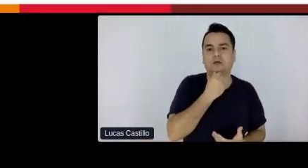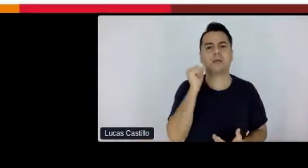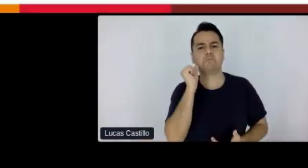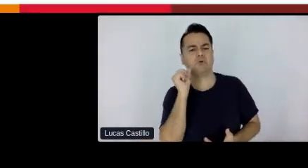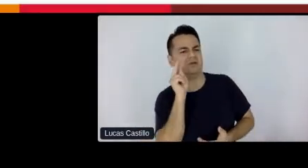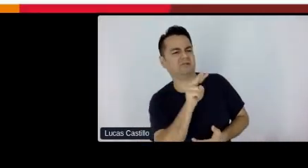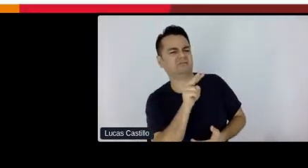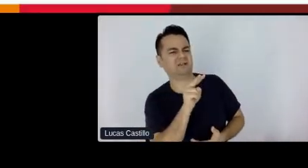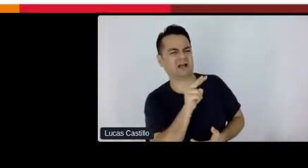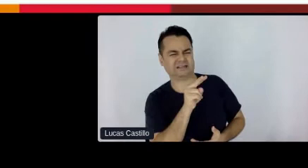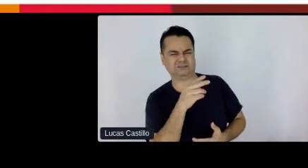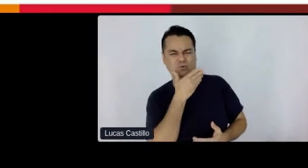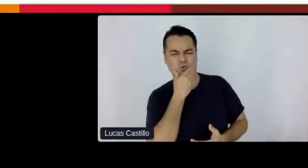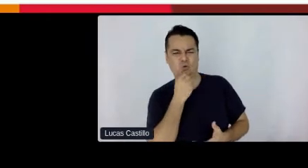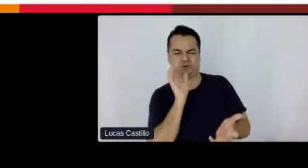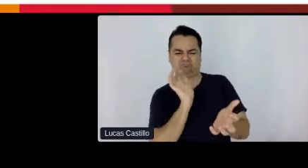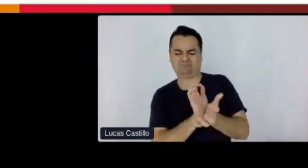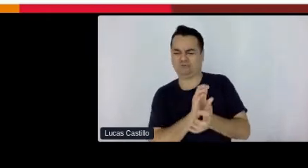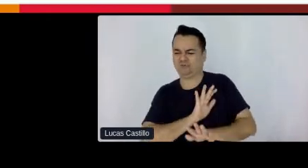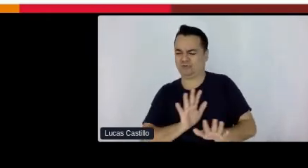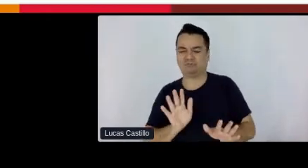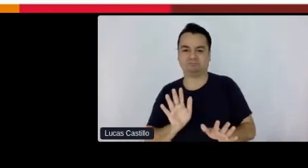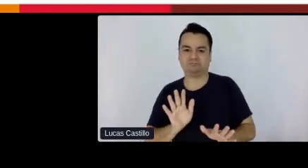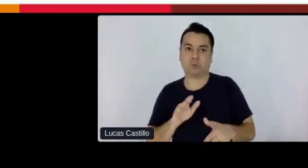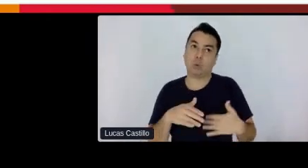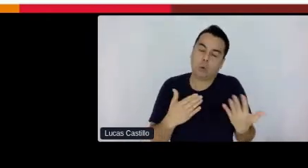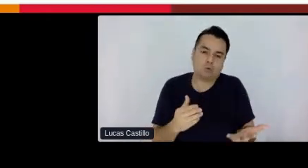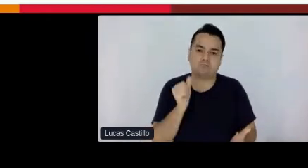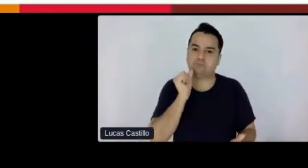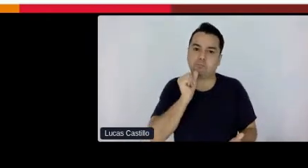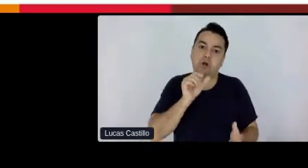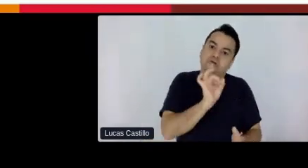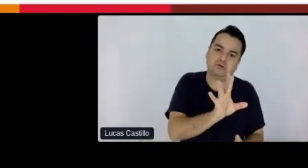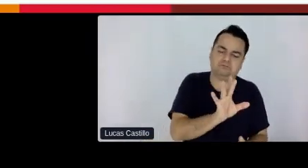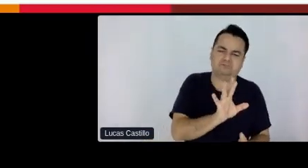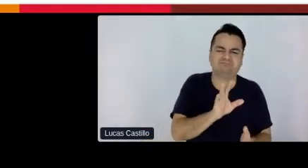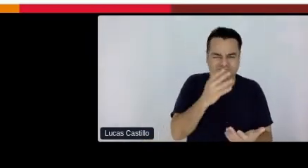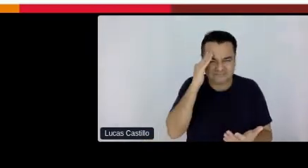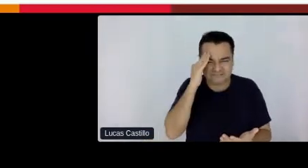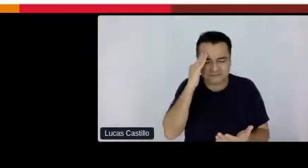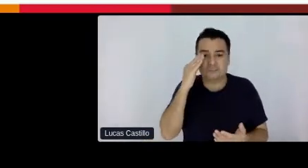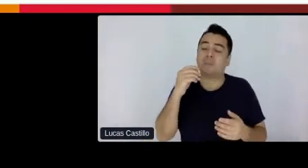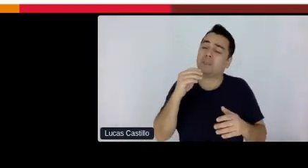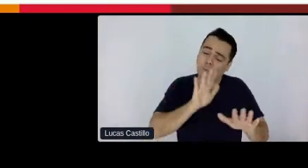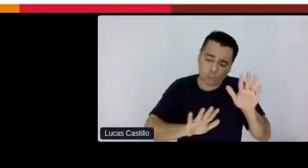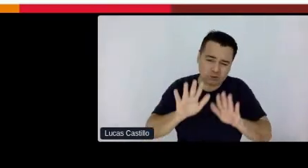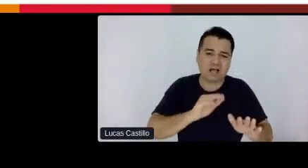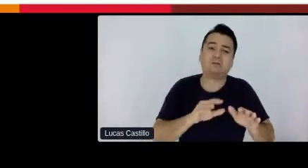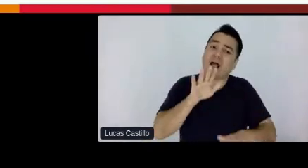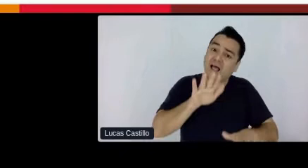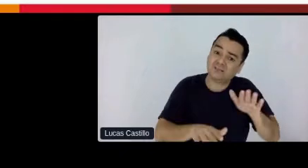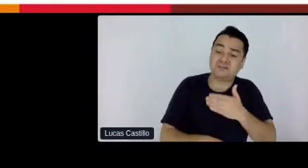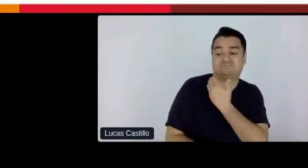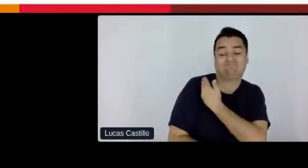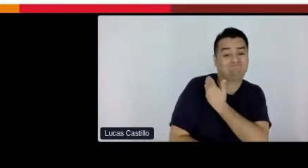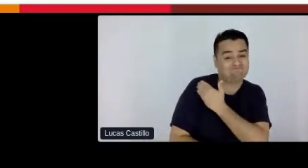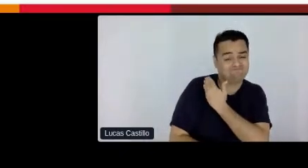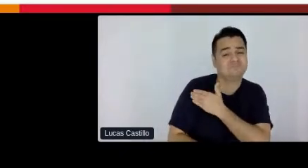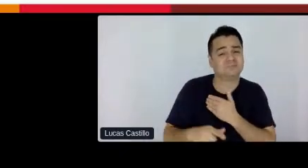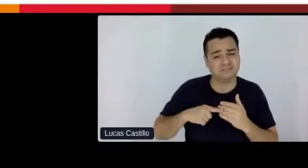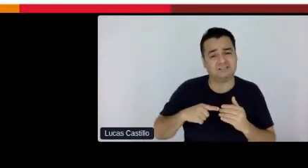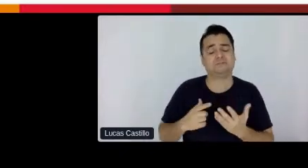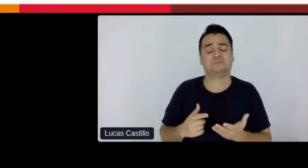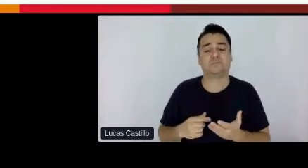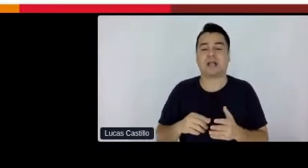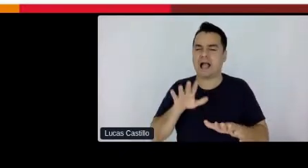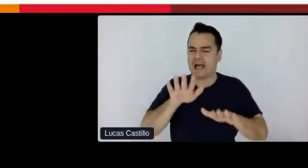para a gente evitar solicitações específicas que podem ter viés discriminatório. Por exemplo, existem vagas que